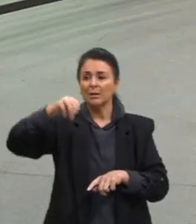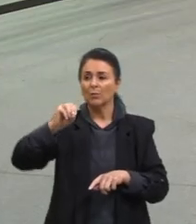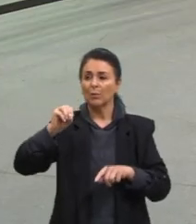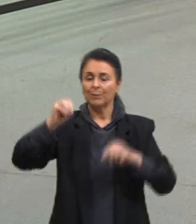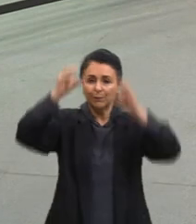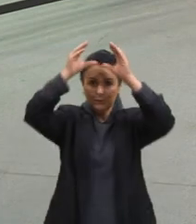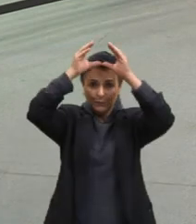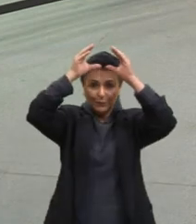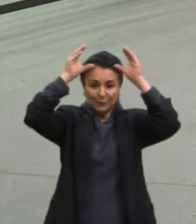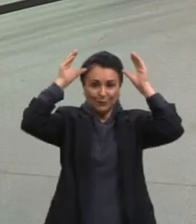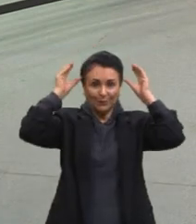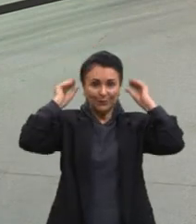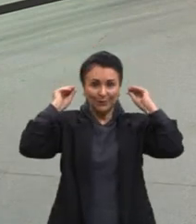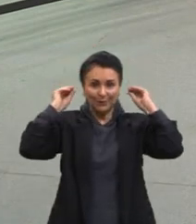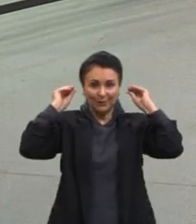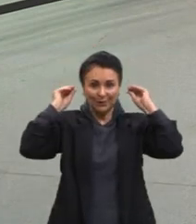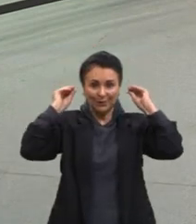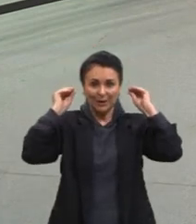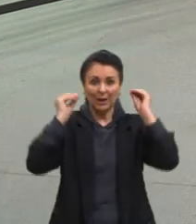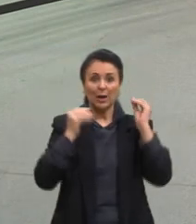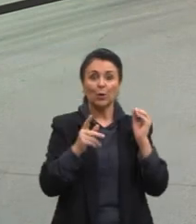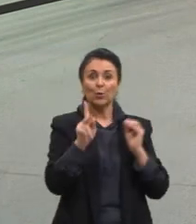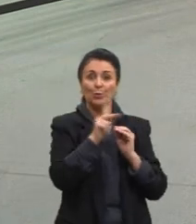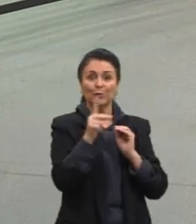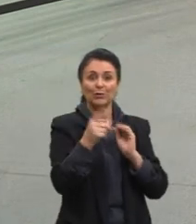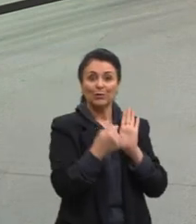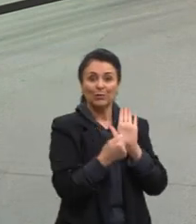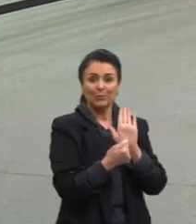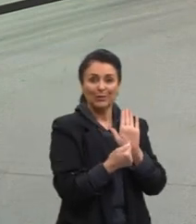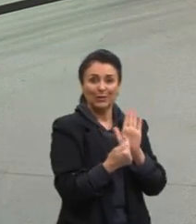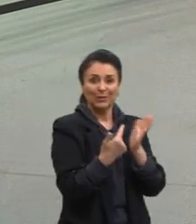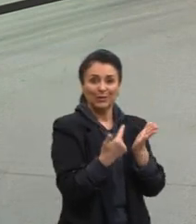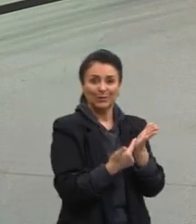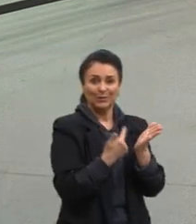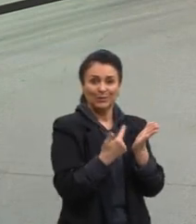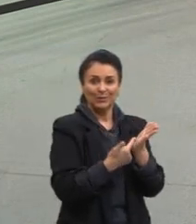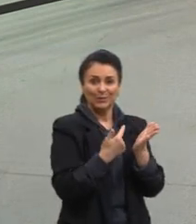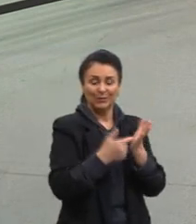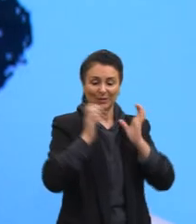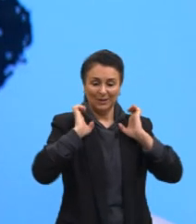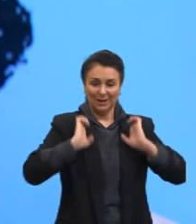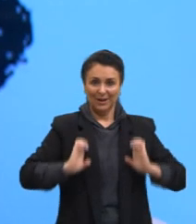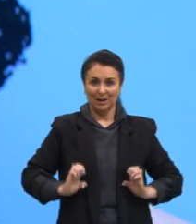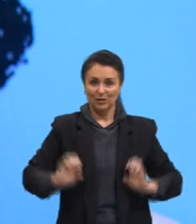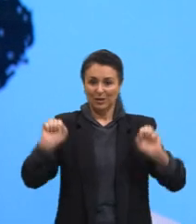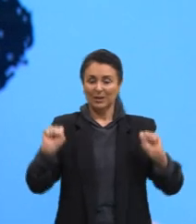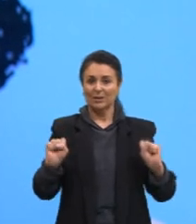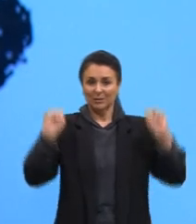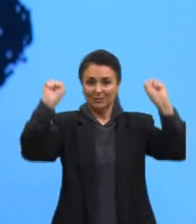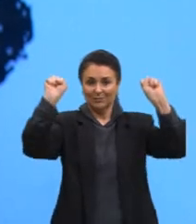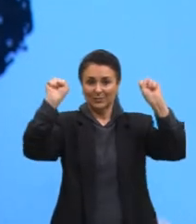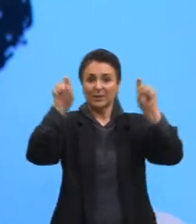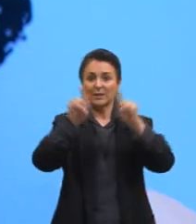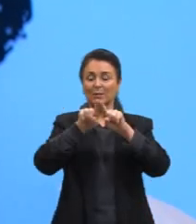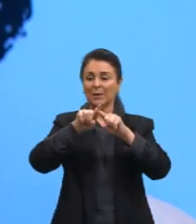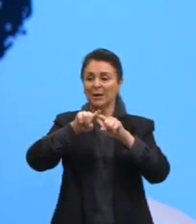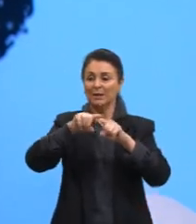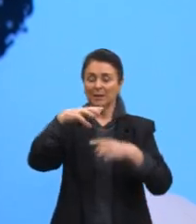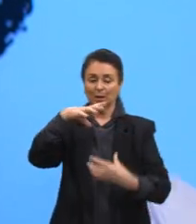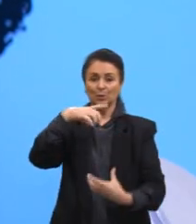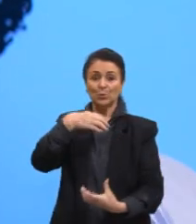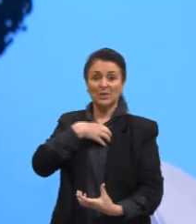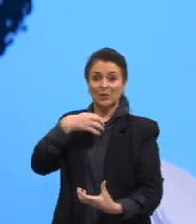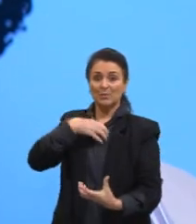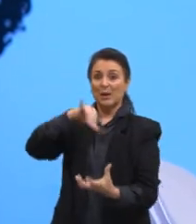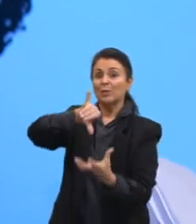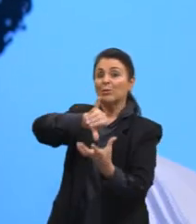esse livro que ele está que fala sobre A Ética Protestante e o Espírito do Capitalismo em que ele